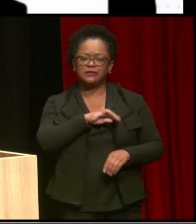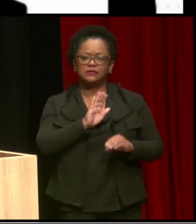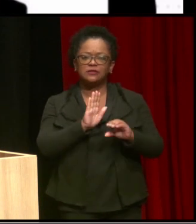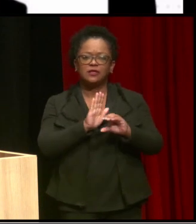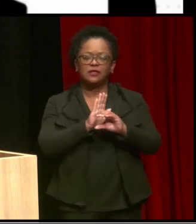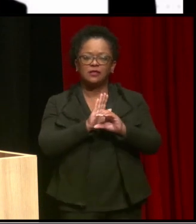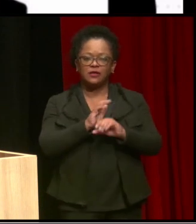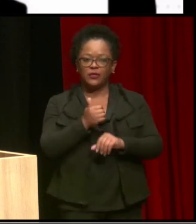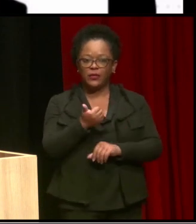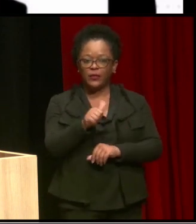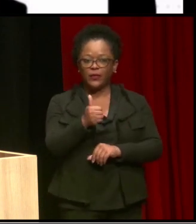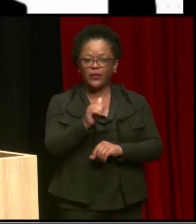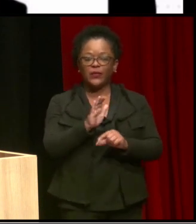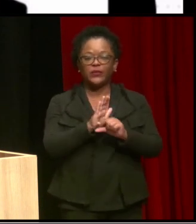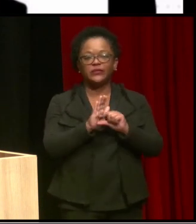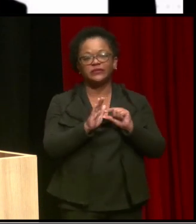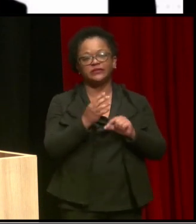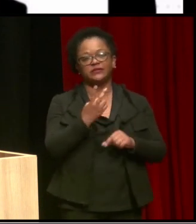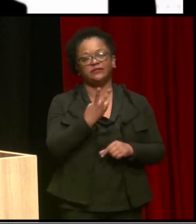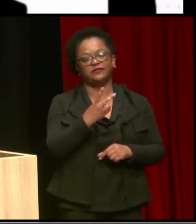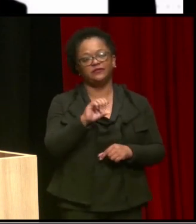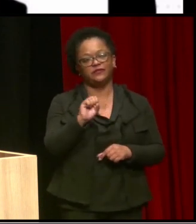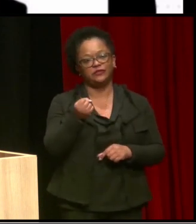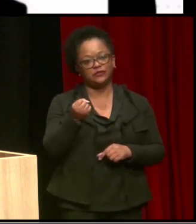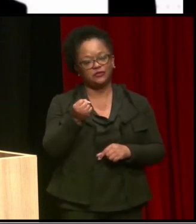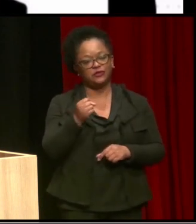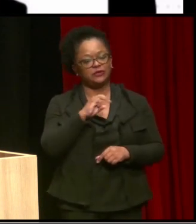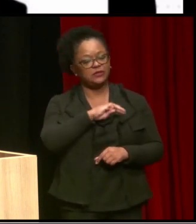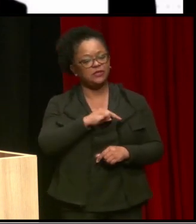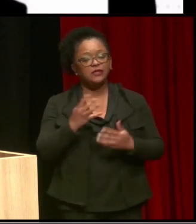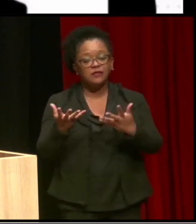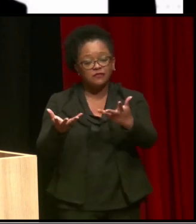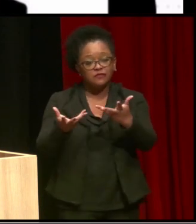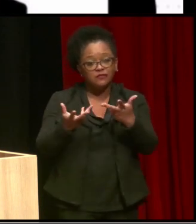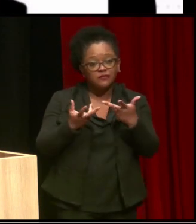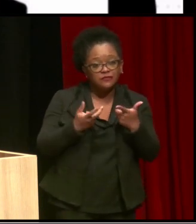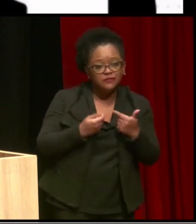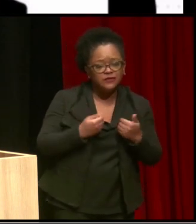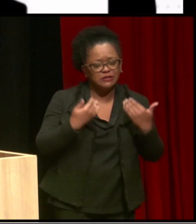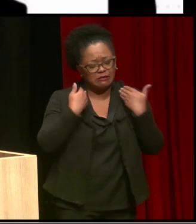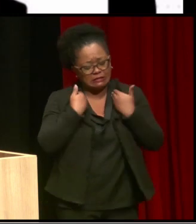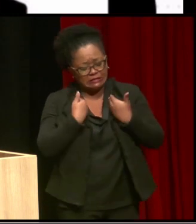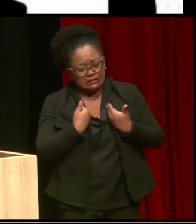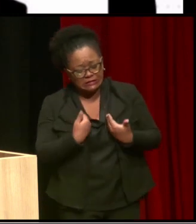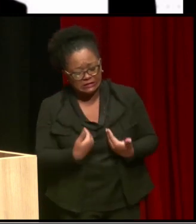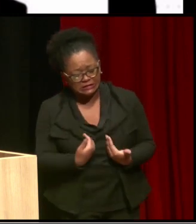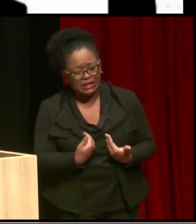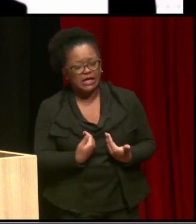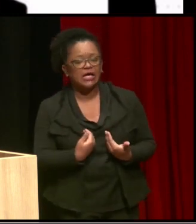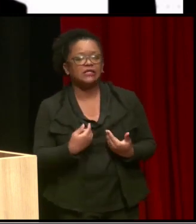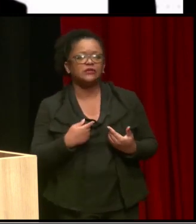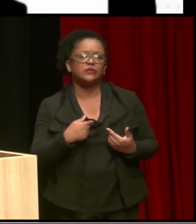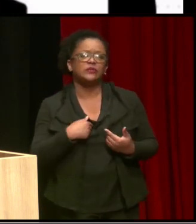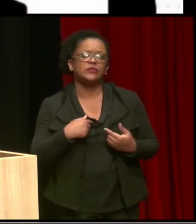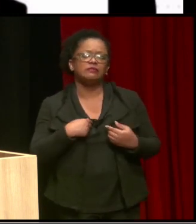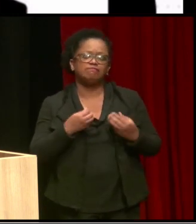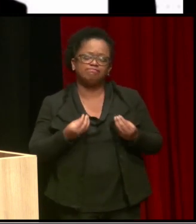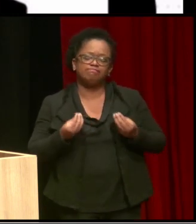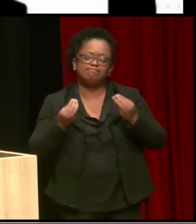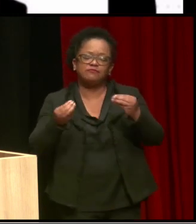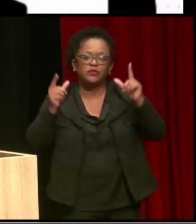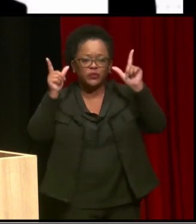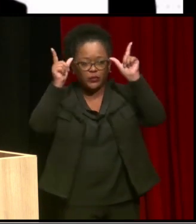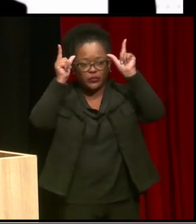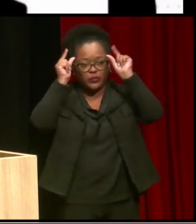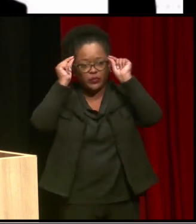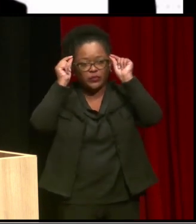a mim, Mateus 11,28, vinde a mim todos que estáis cansados e sobrecarregados, e eu vos aliviarei, é um texto claro. E depois o